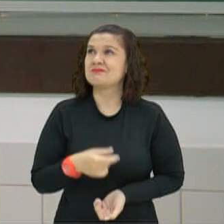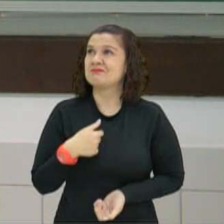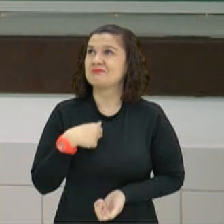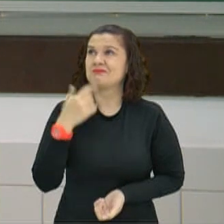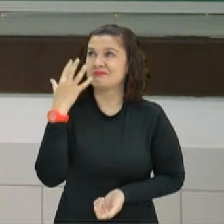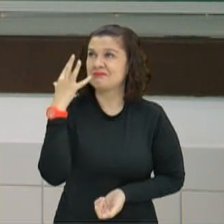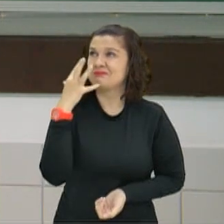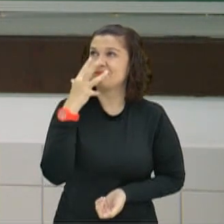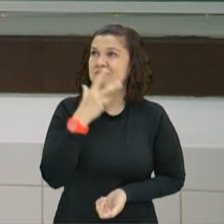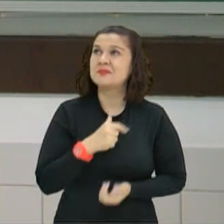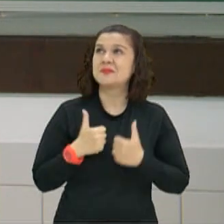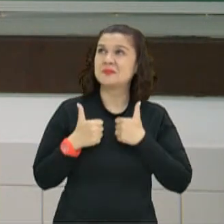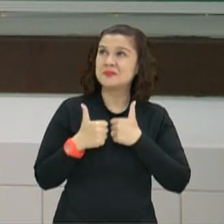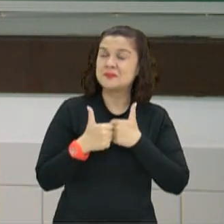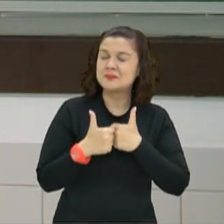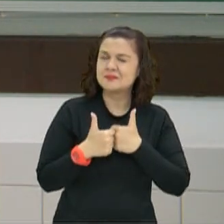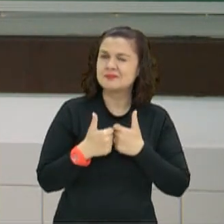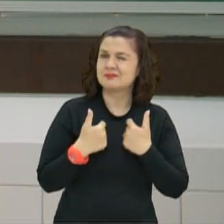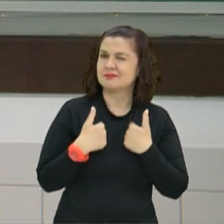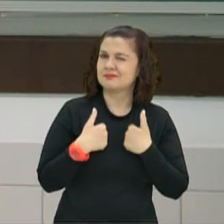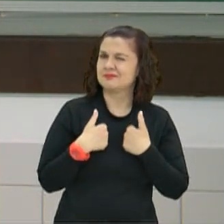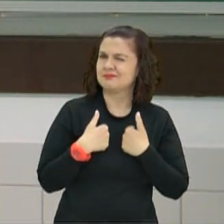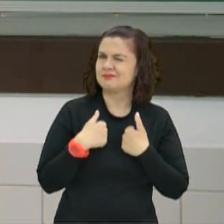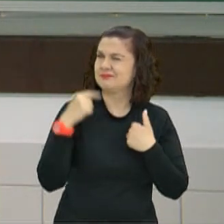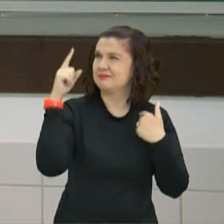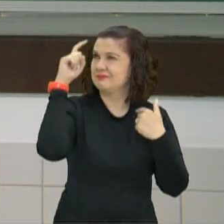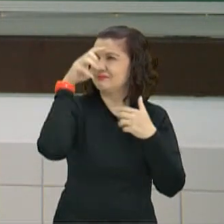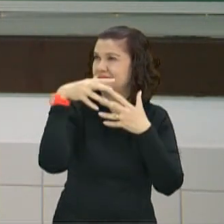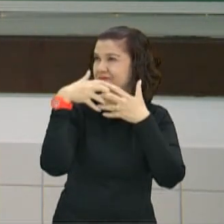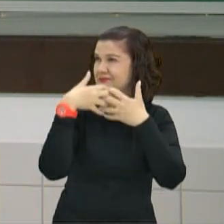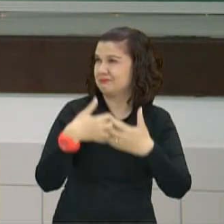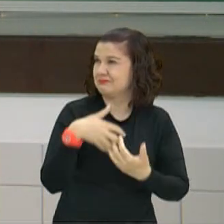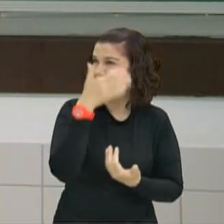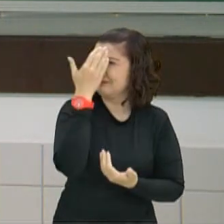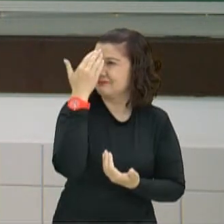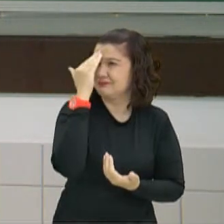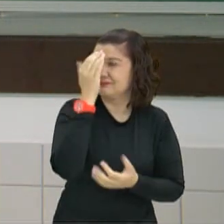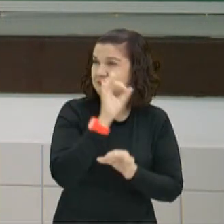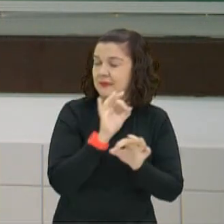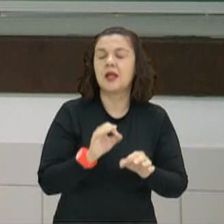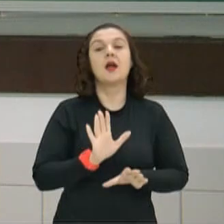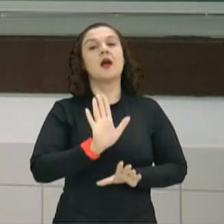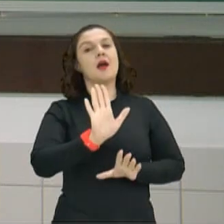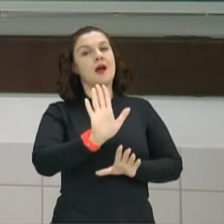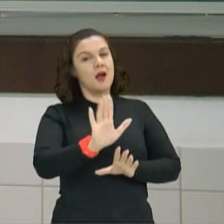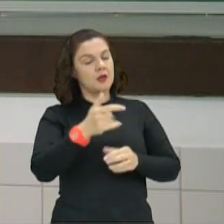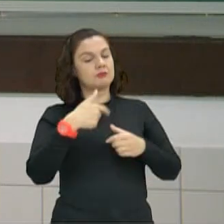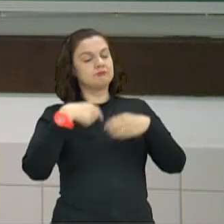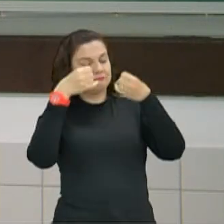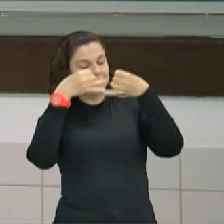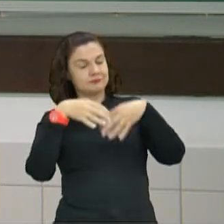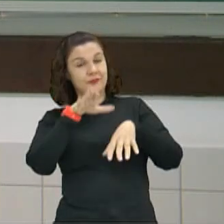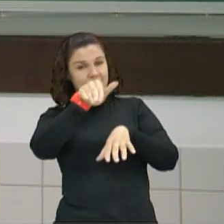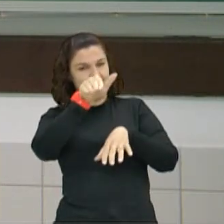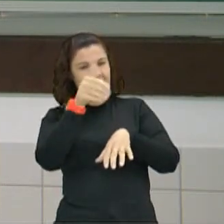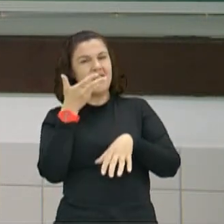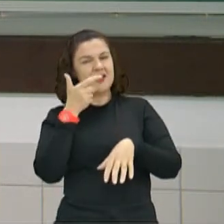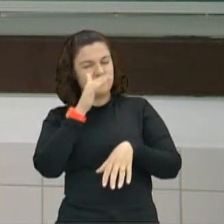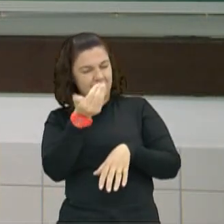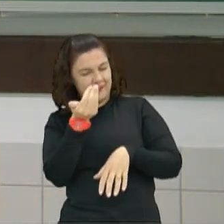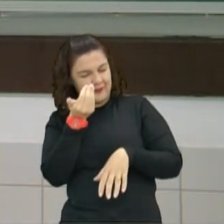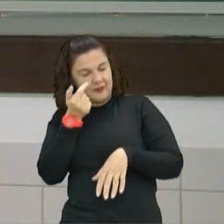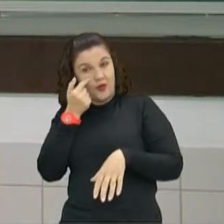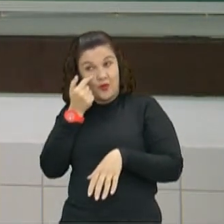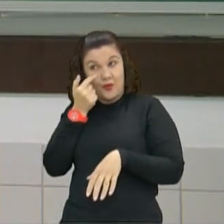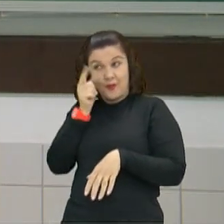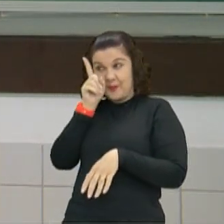é bonita, legal, mas é muita coisa, não entendi. Calma, meu amiguinho, eu vou te explicar. Vem cá, Gafanhoto, vem comigo,